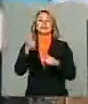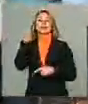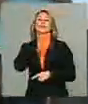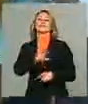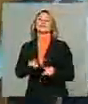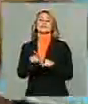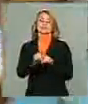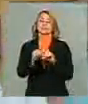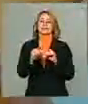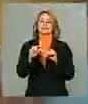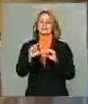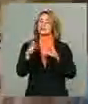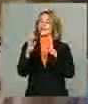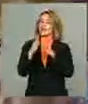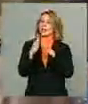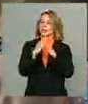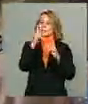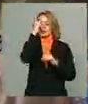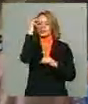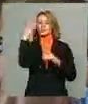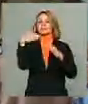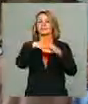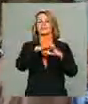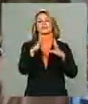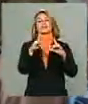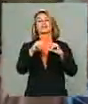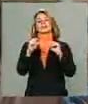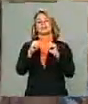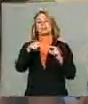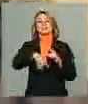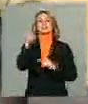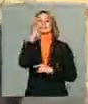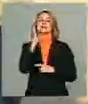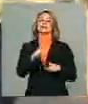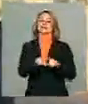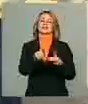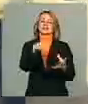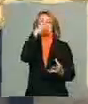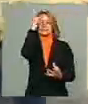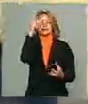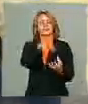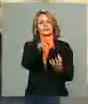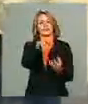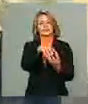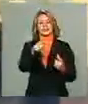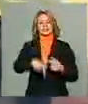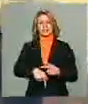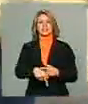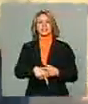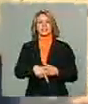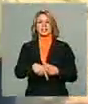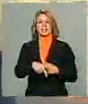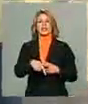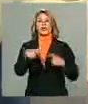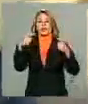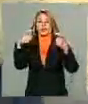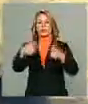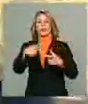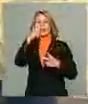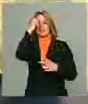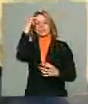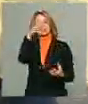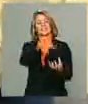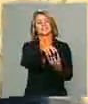da plena cidadania da população idosa do Brasil aqui é o clube dos